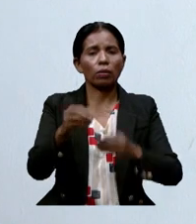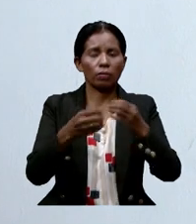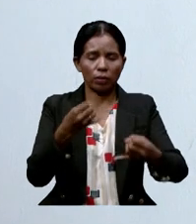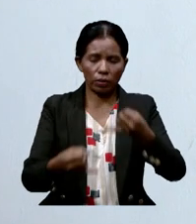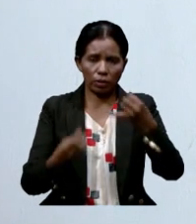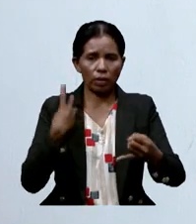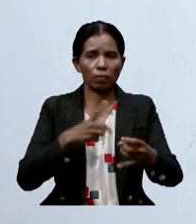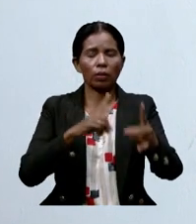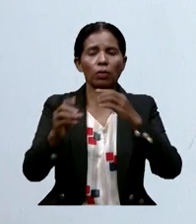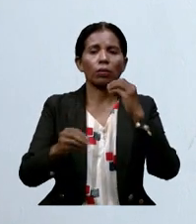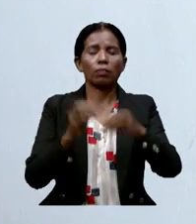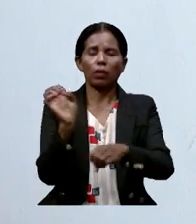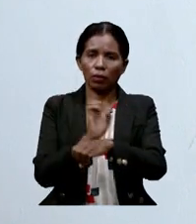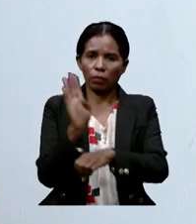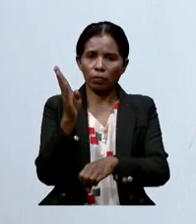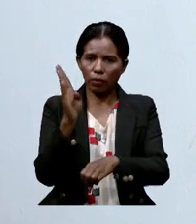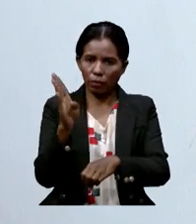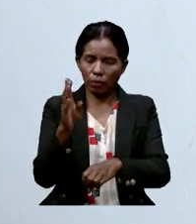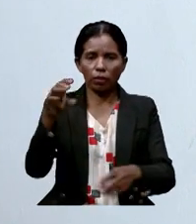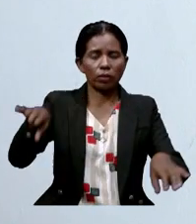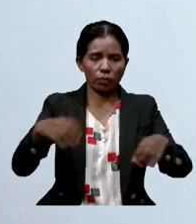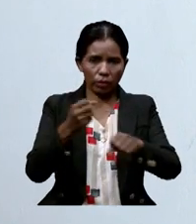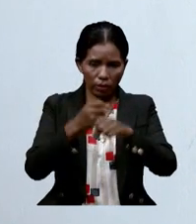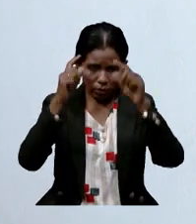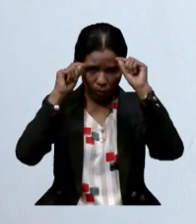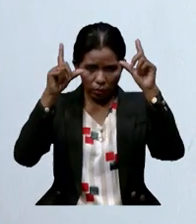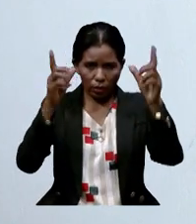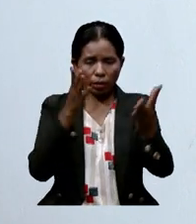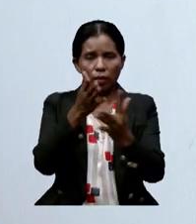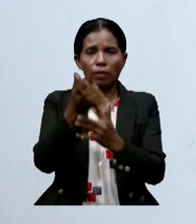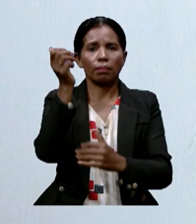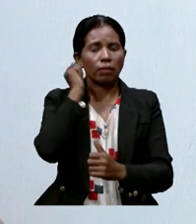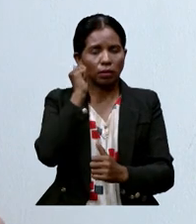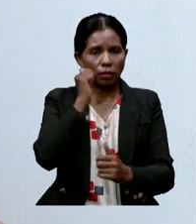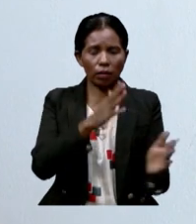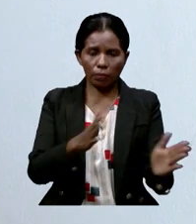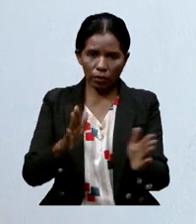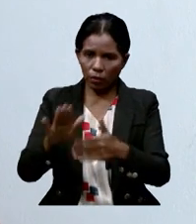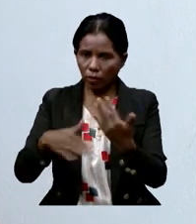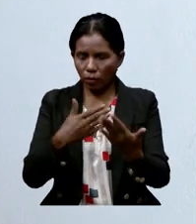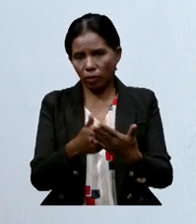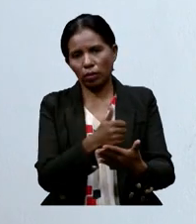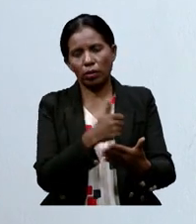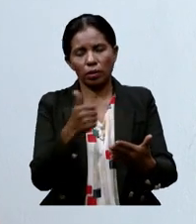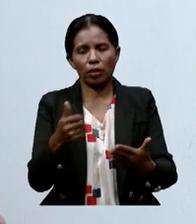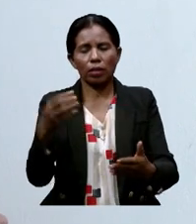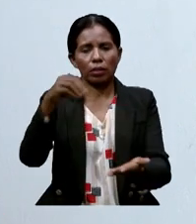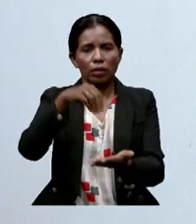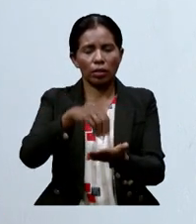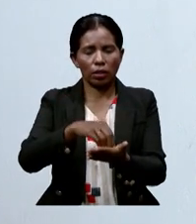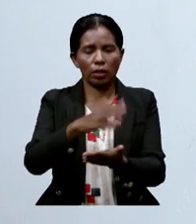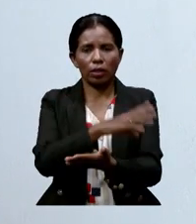ami colia com a economia azul, inclui esforço Timor-Leste nian adesão ba ASEAN, processo sira selo canessa descentralização